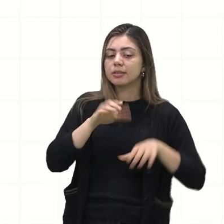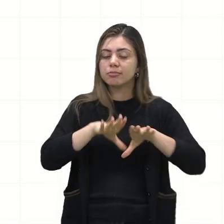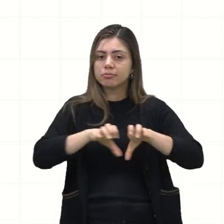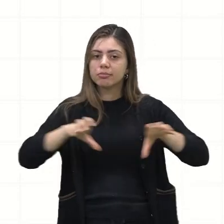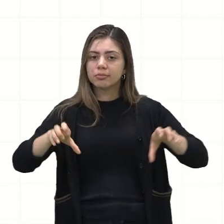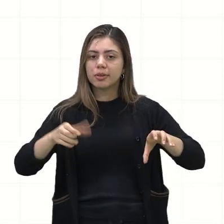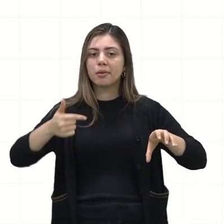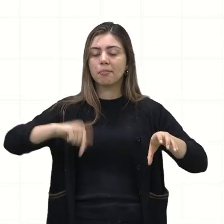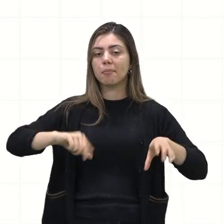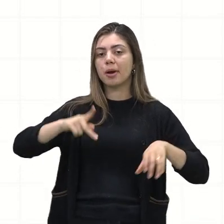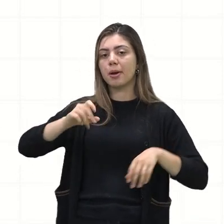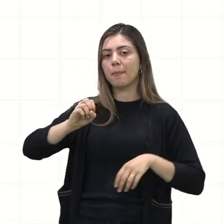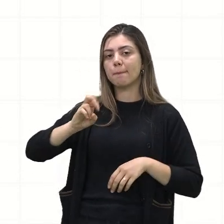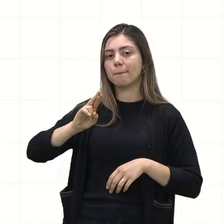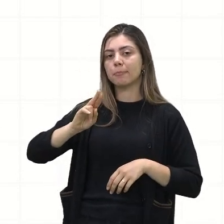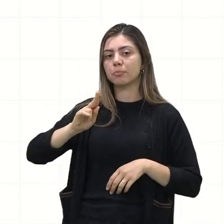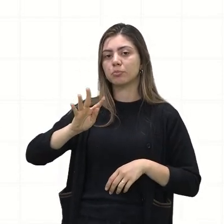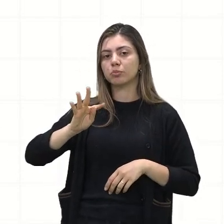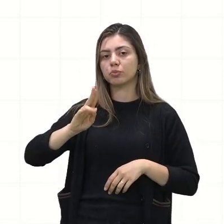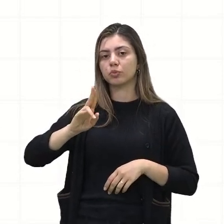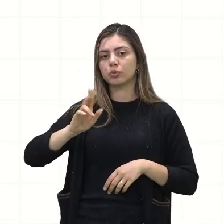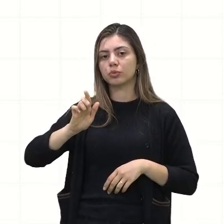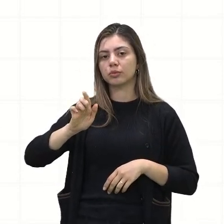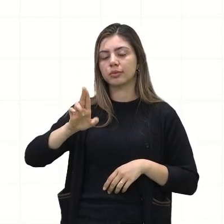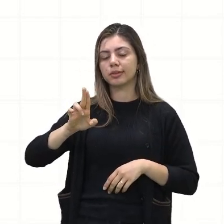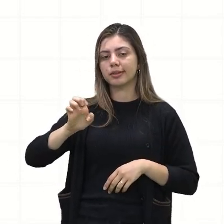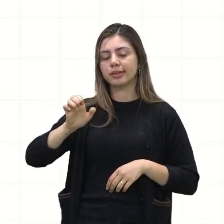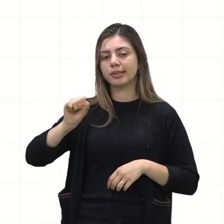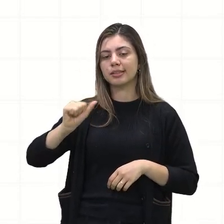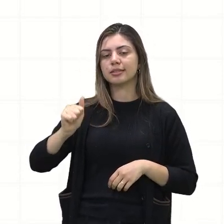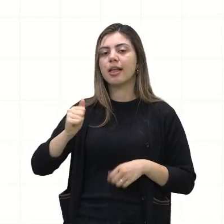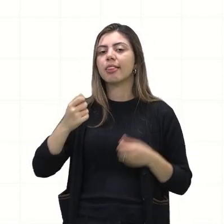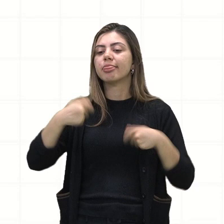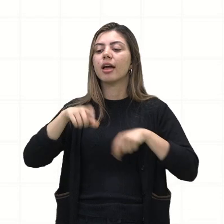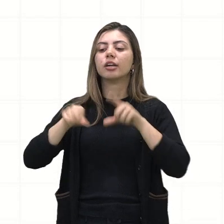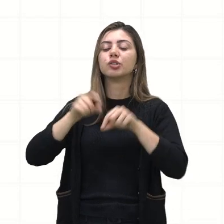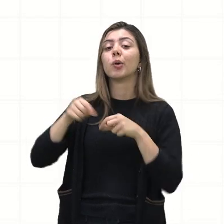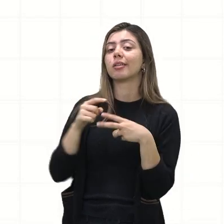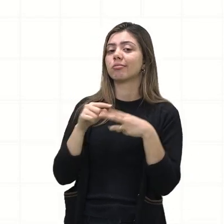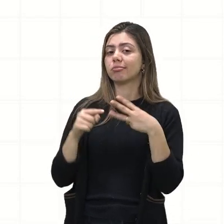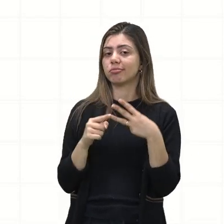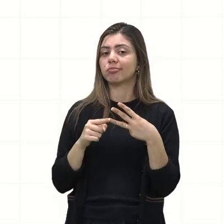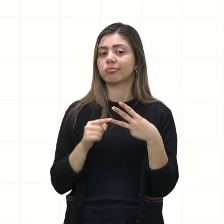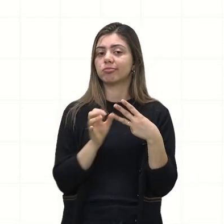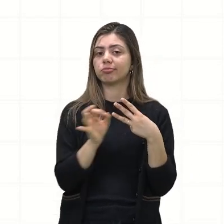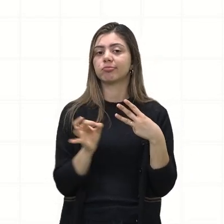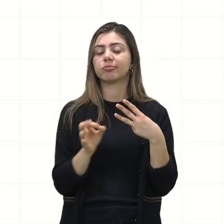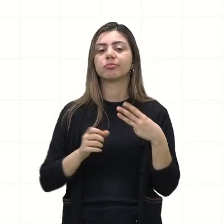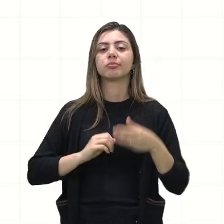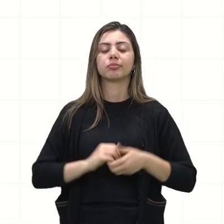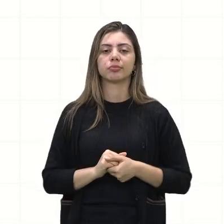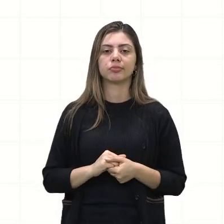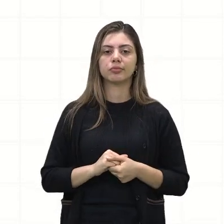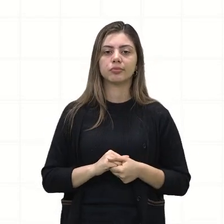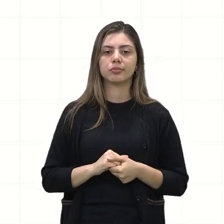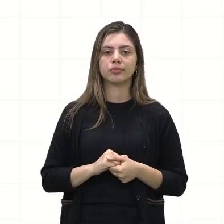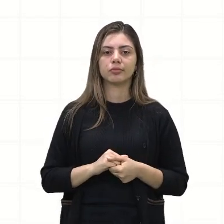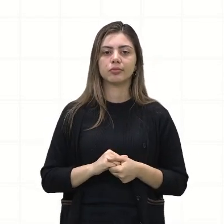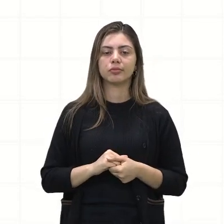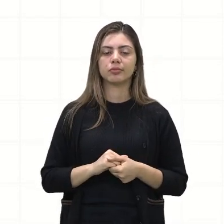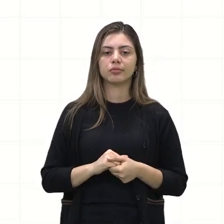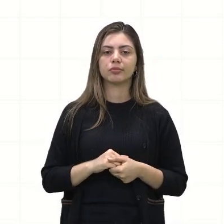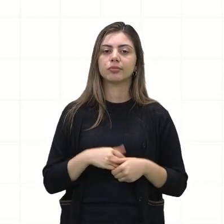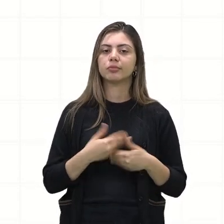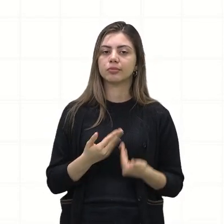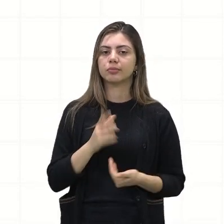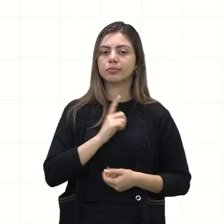e portuguesa. São quantas opções? 3. Né? Então, nós temos